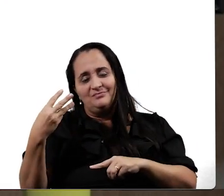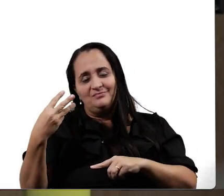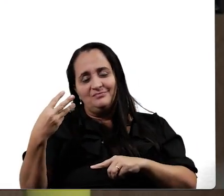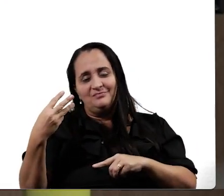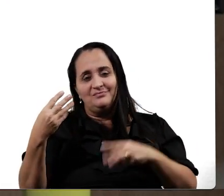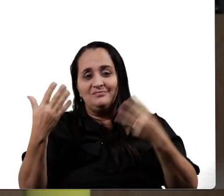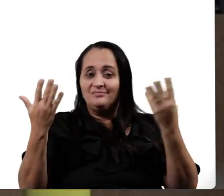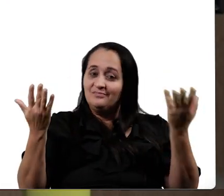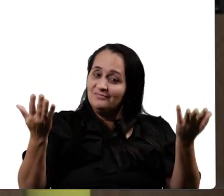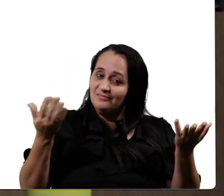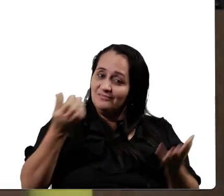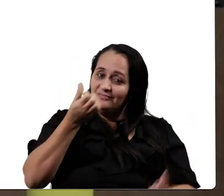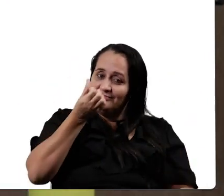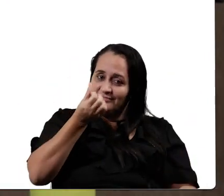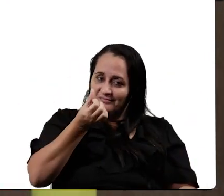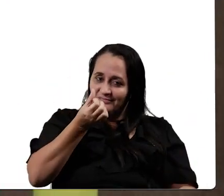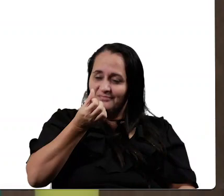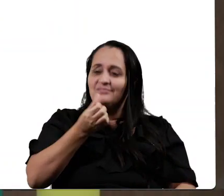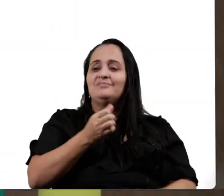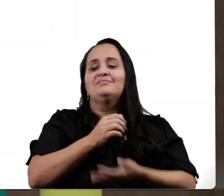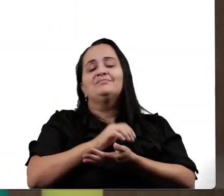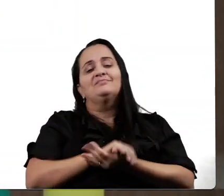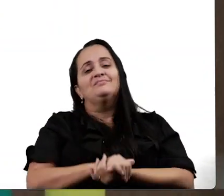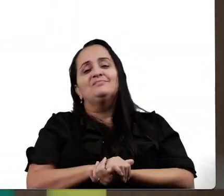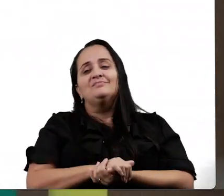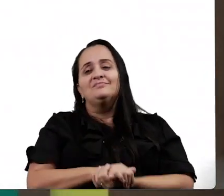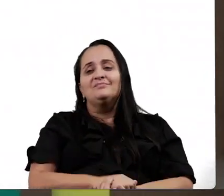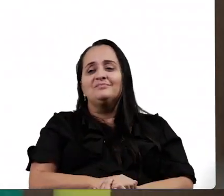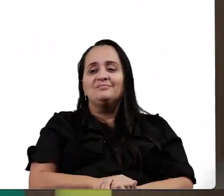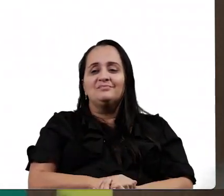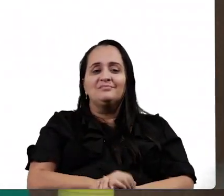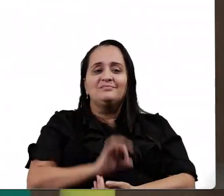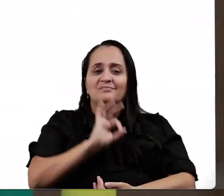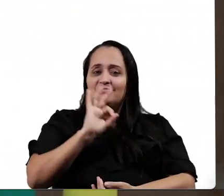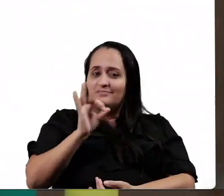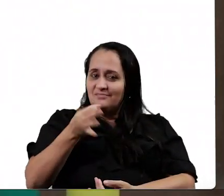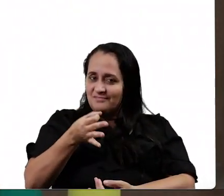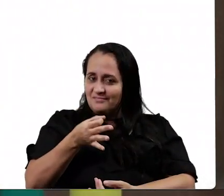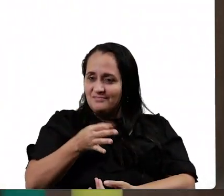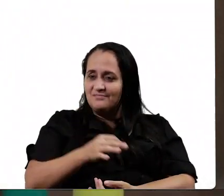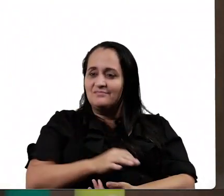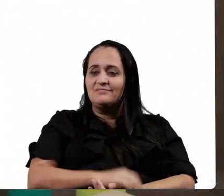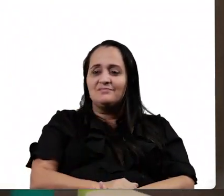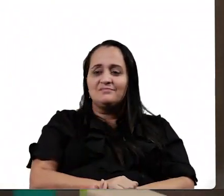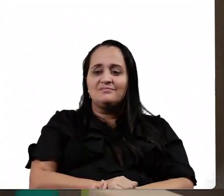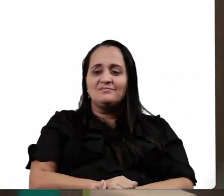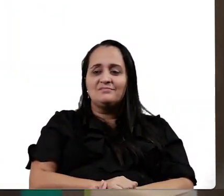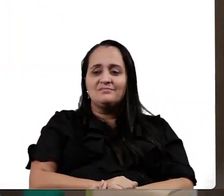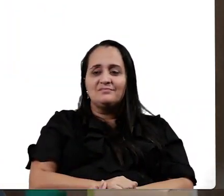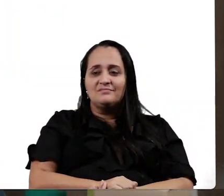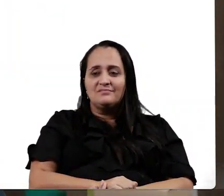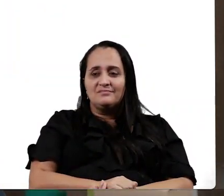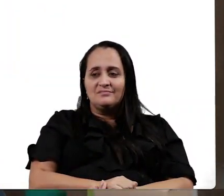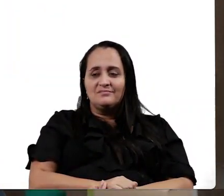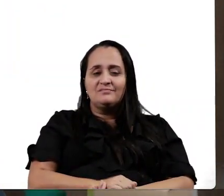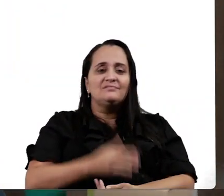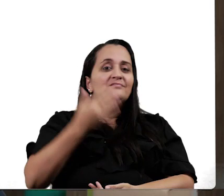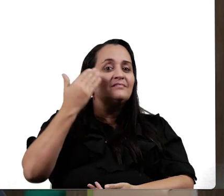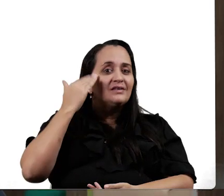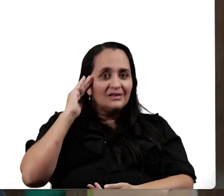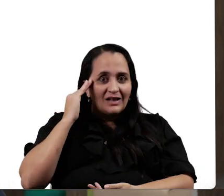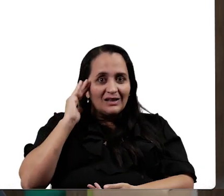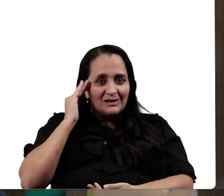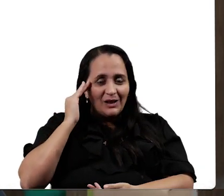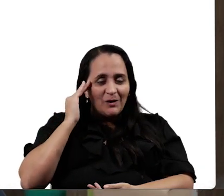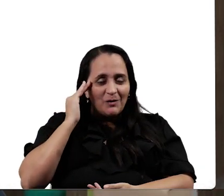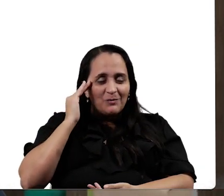vezes 2 x 3 6 certo ficou bem bem compreendido